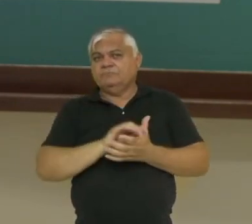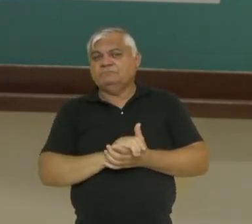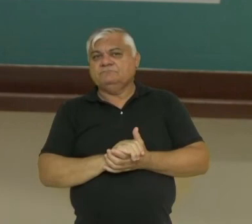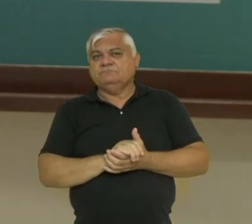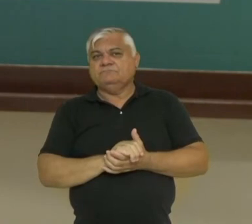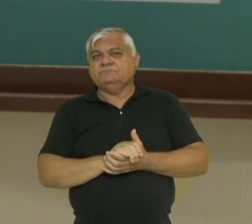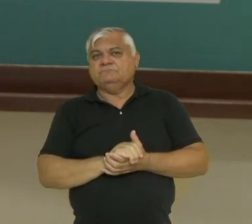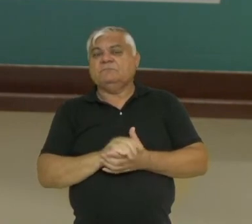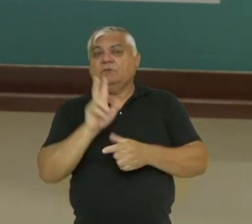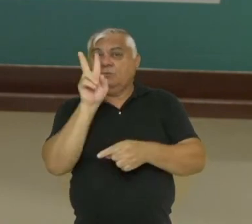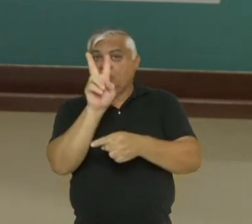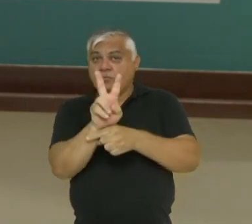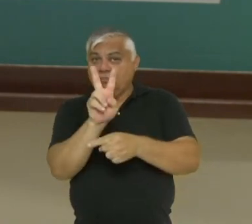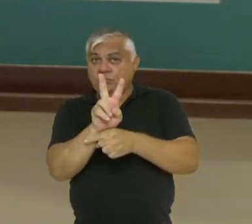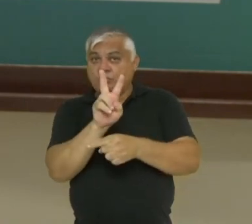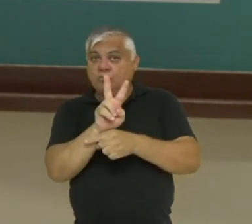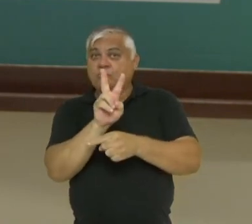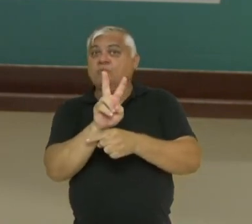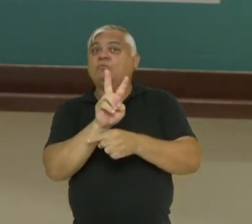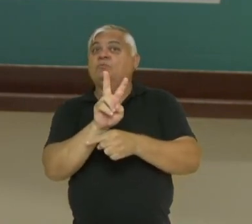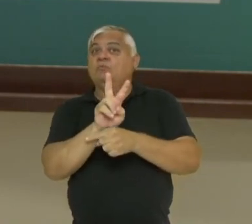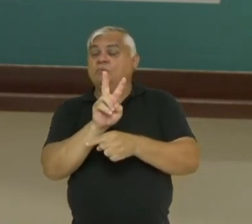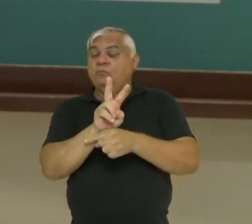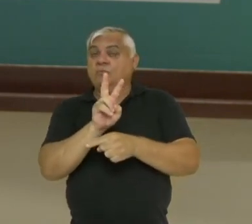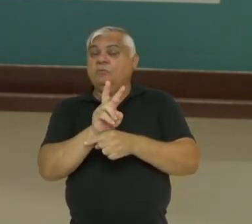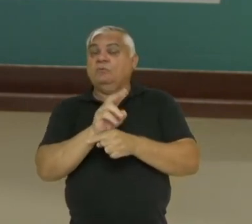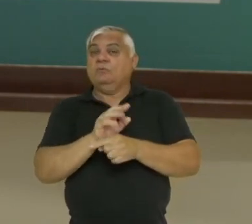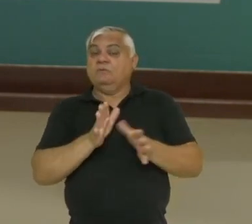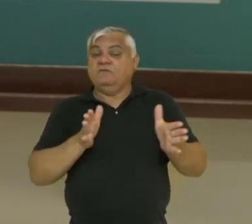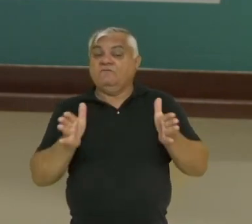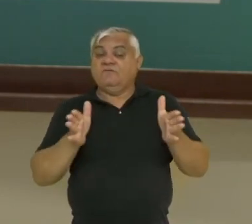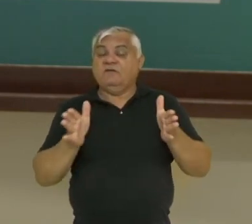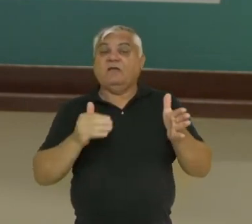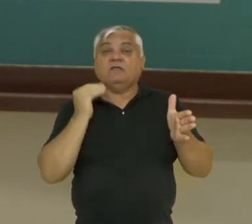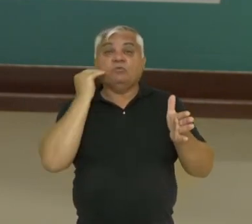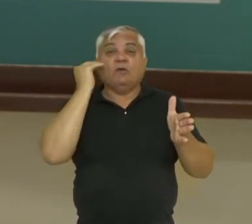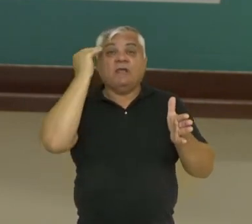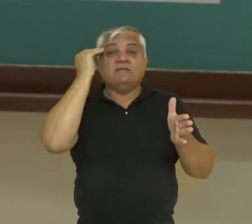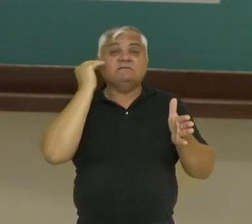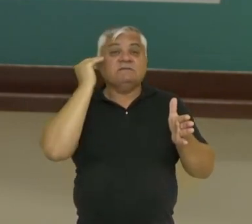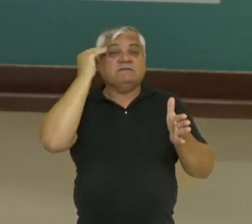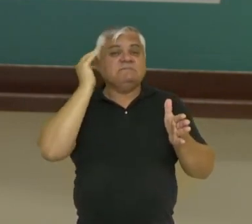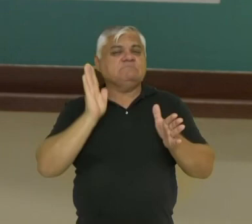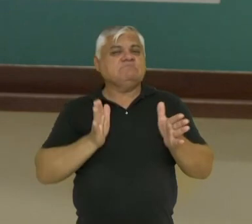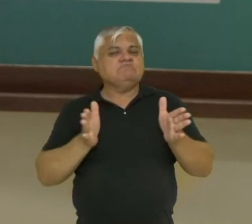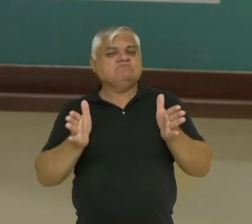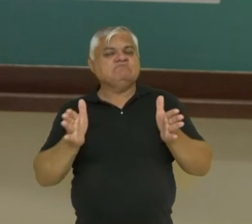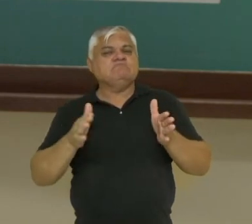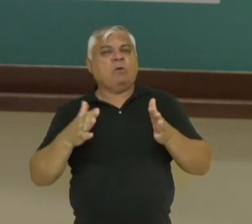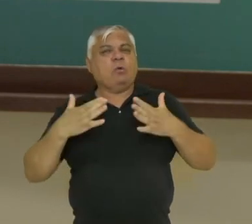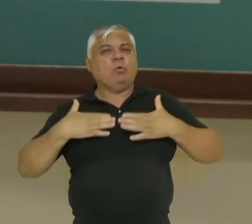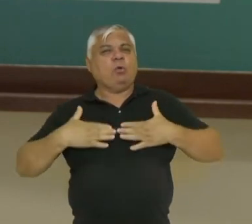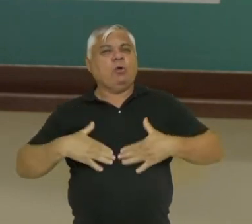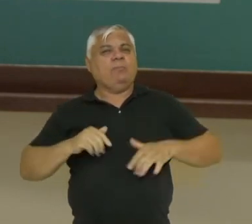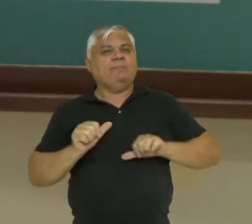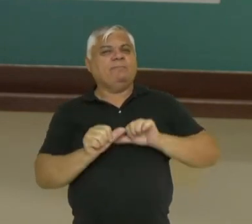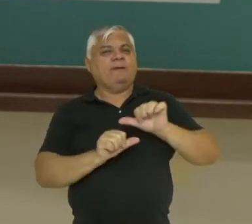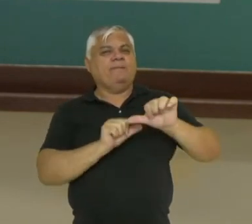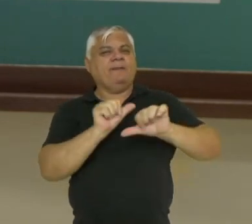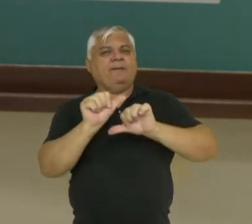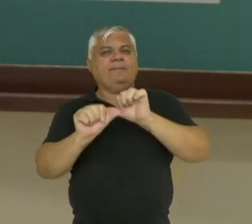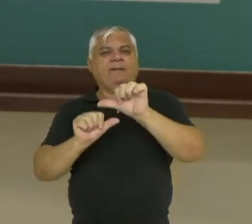aula, cuidem-se, principalmente nessa fase da adolescência, em que o corpo de vocês está em